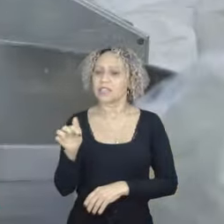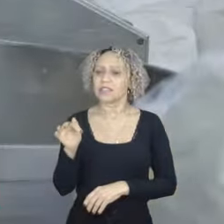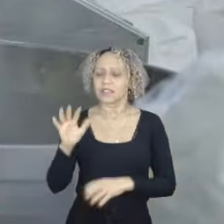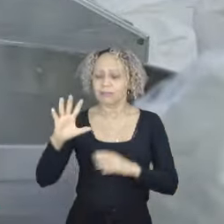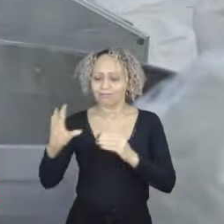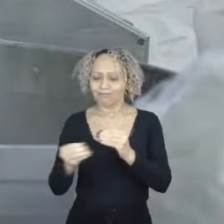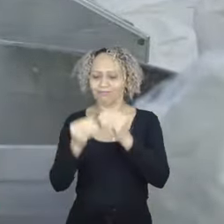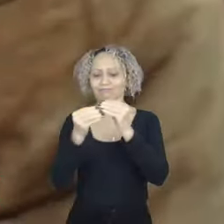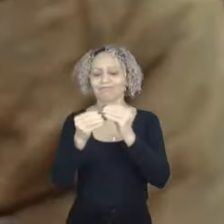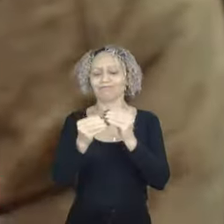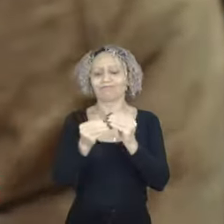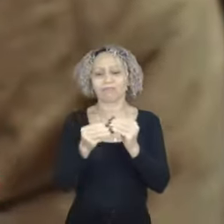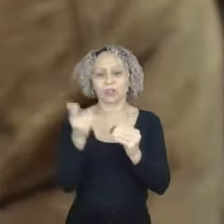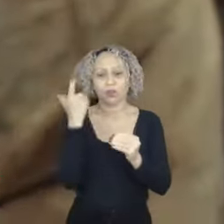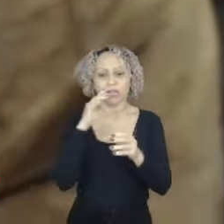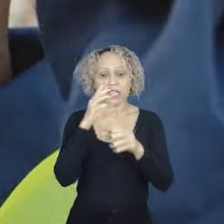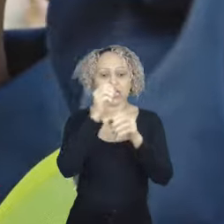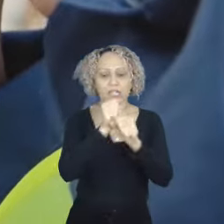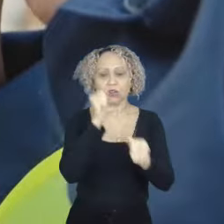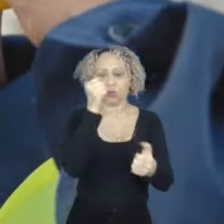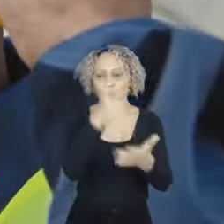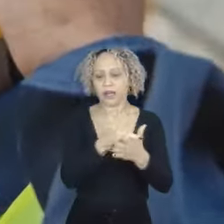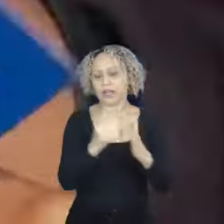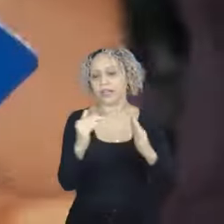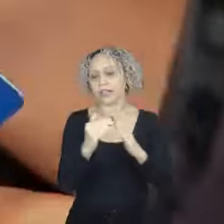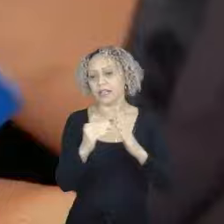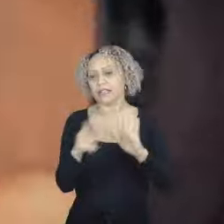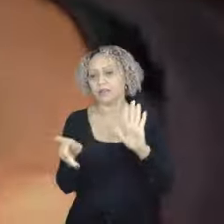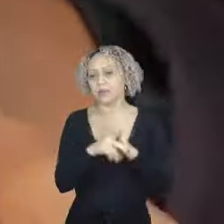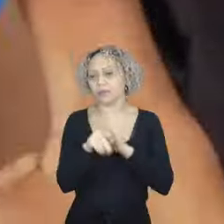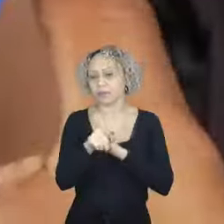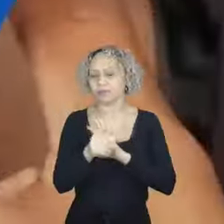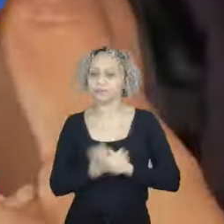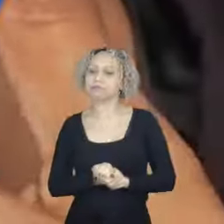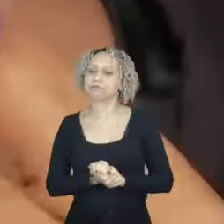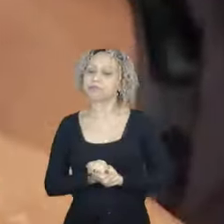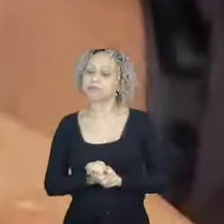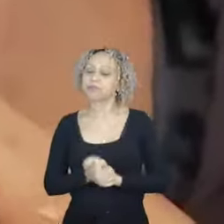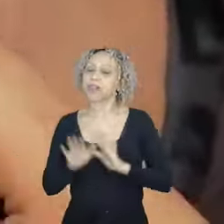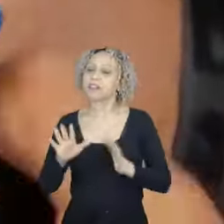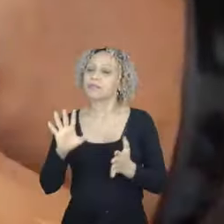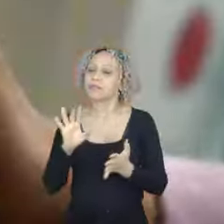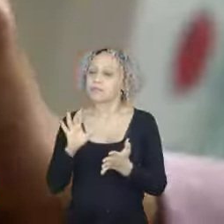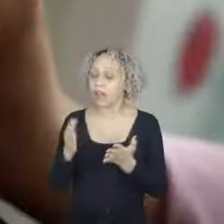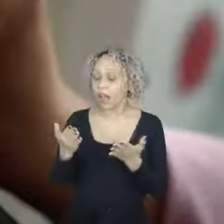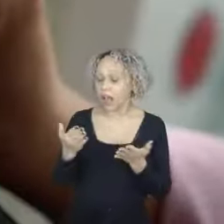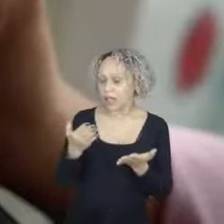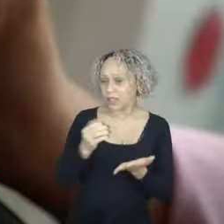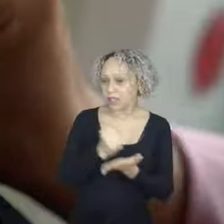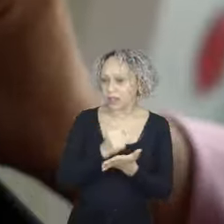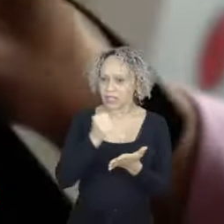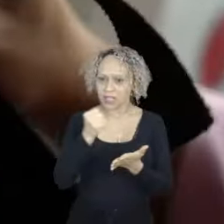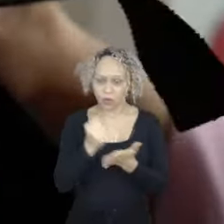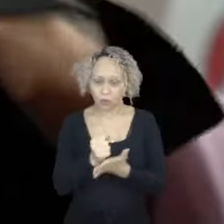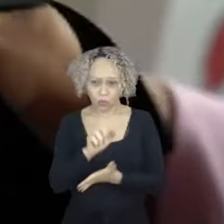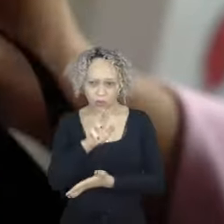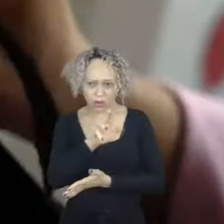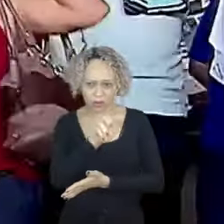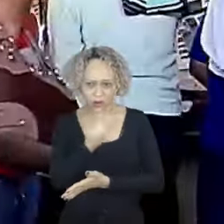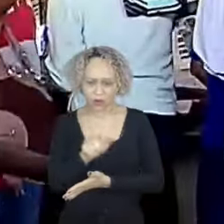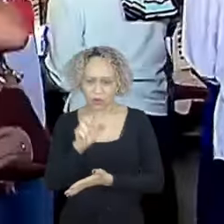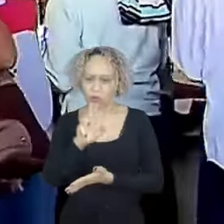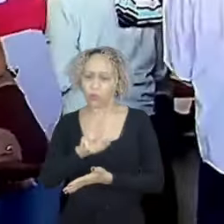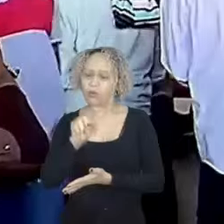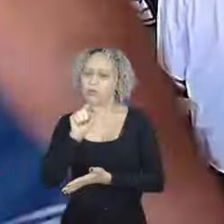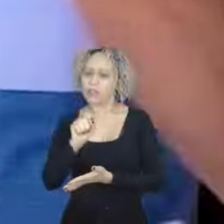Na prática, os trabalhadores com carteira assinada usam os depósitos futuros do fundo. É o que vai entrar